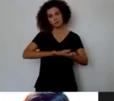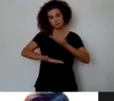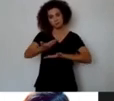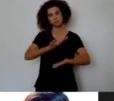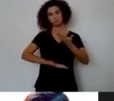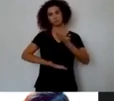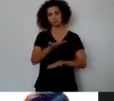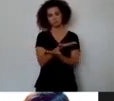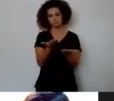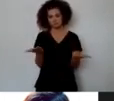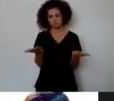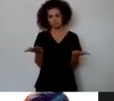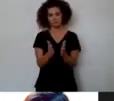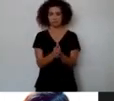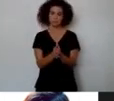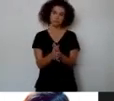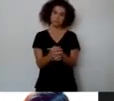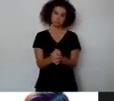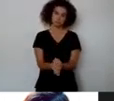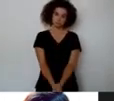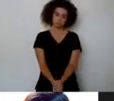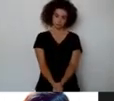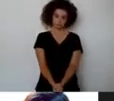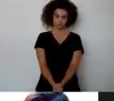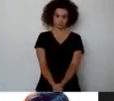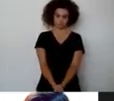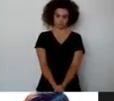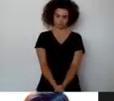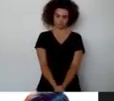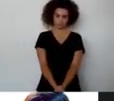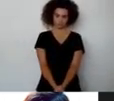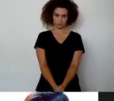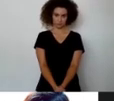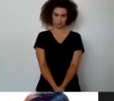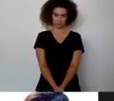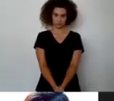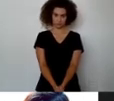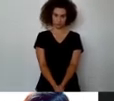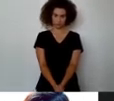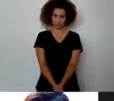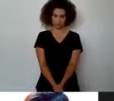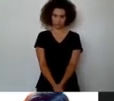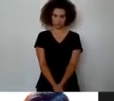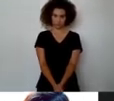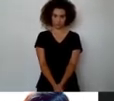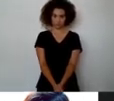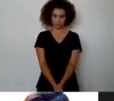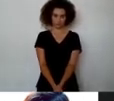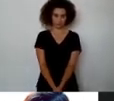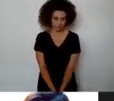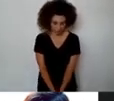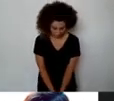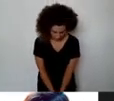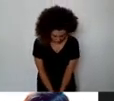vocês, com a Nayane, com a Beatriz, né, muita potência nesse sentido. E creio que, né, a sementinha foi plantada. Então,